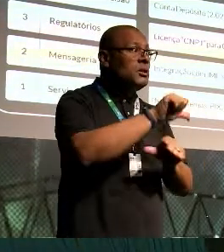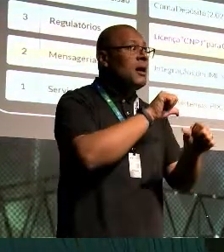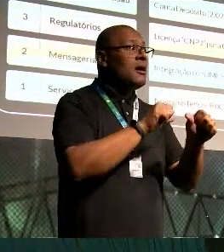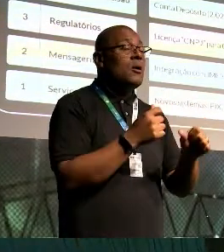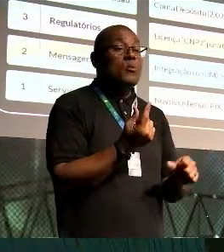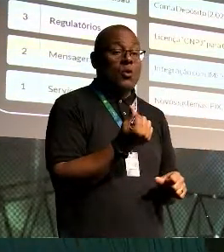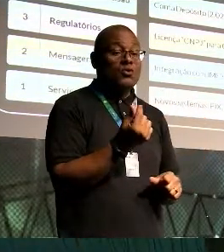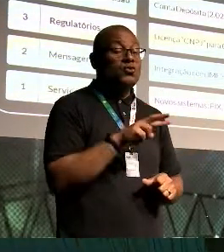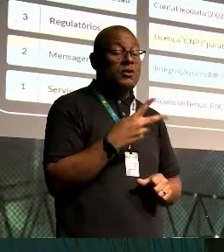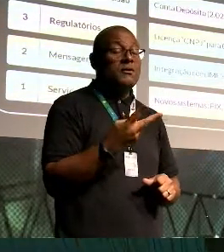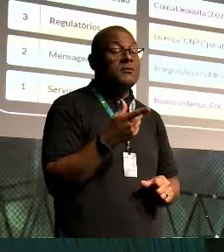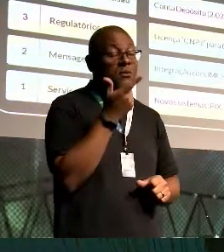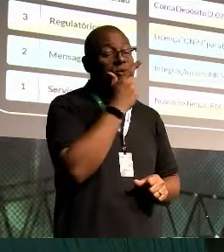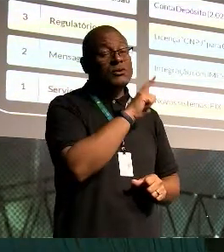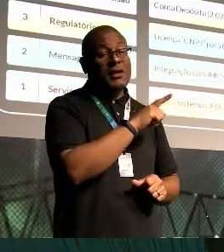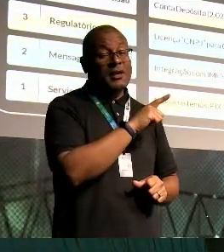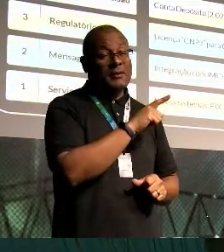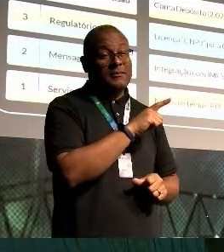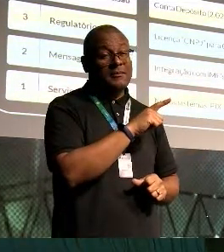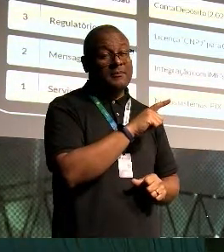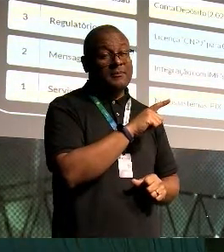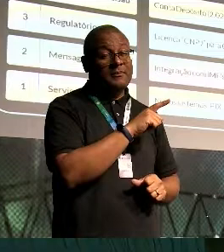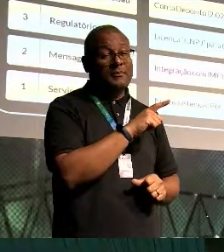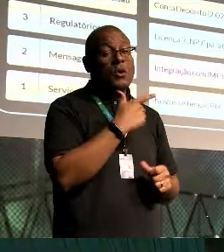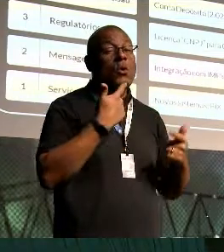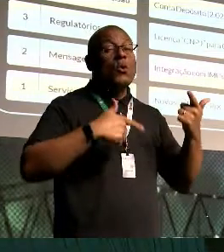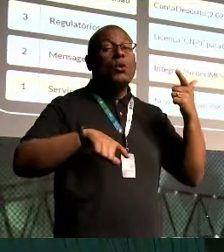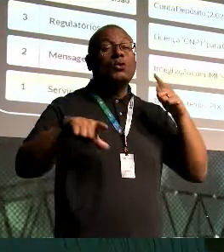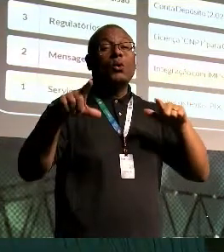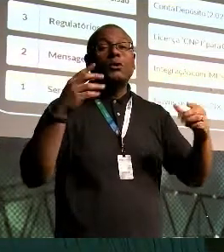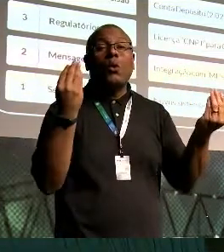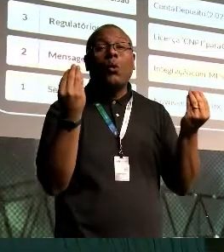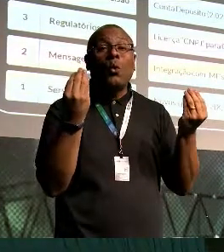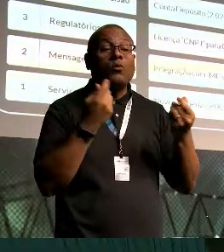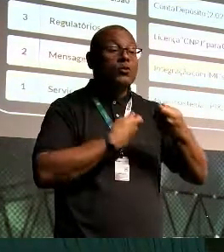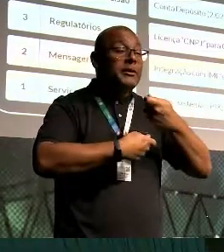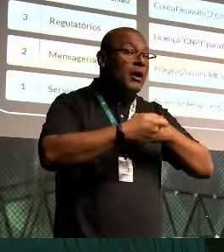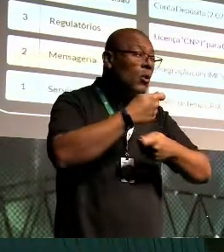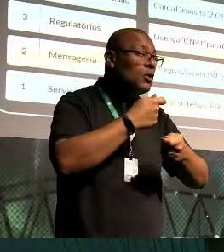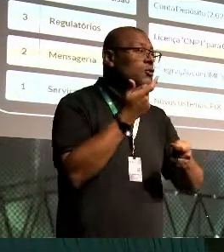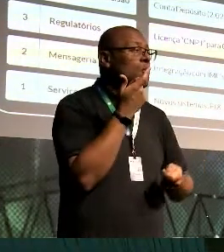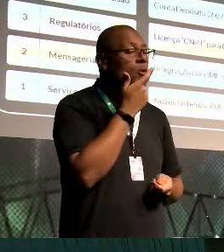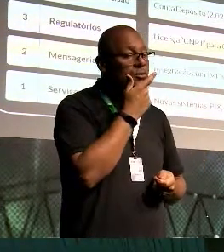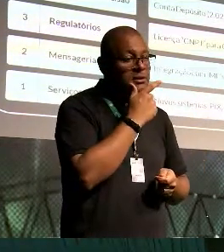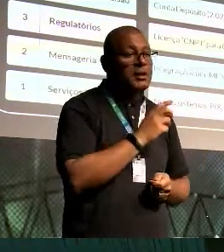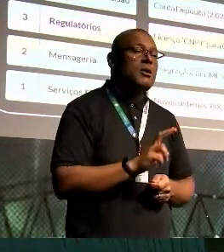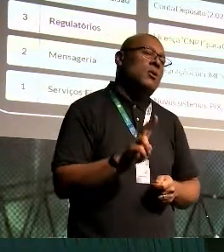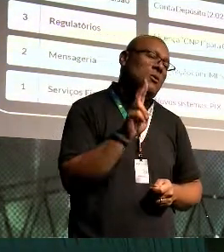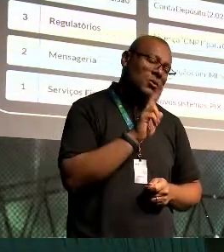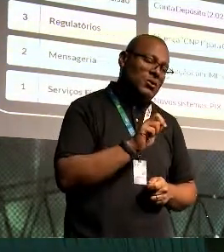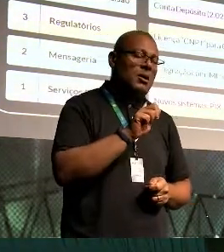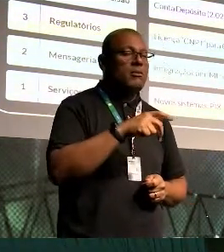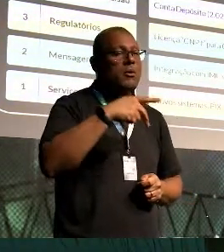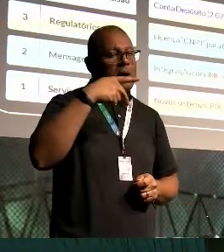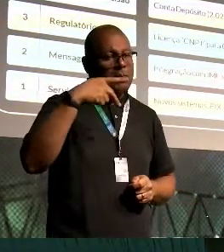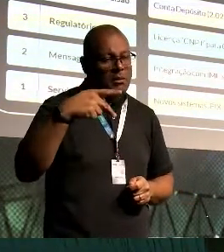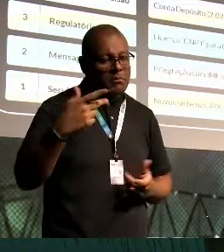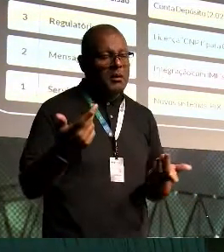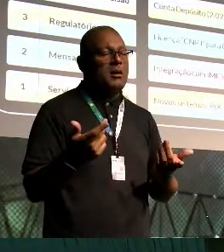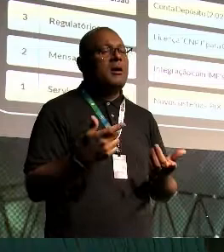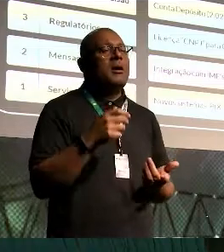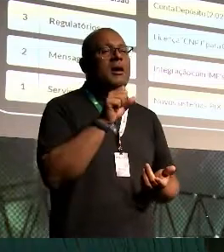financeiros, aqui é onde se ganha o jogo. O resto aqui é como a gente operacionaliza realmente através de apps white label,